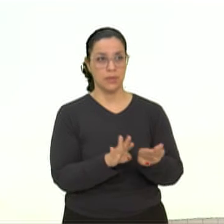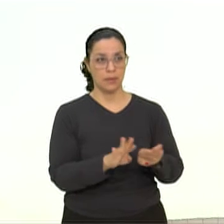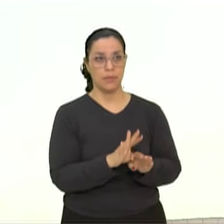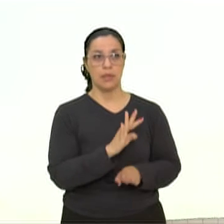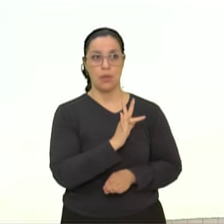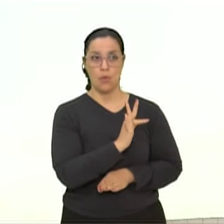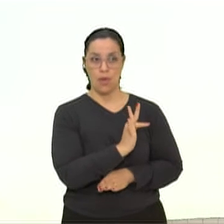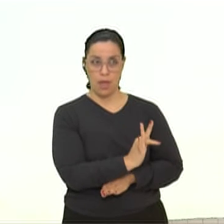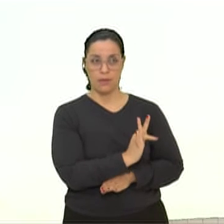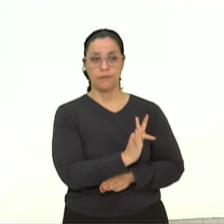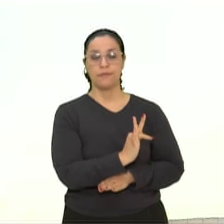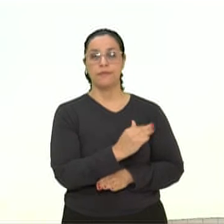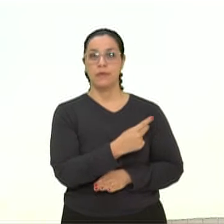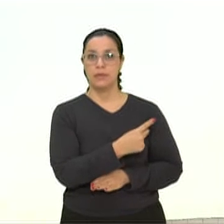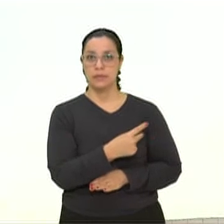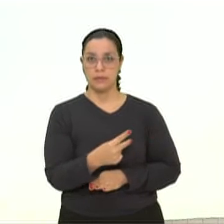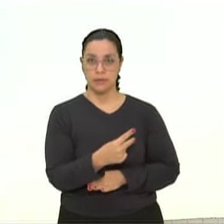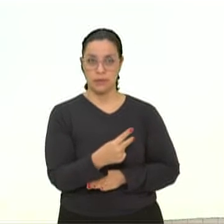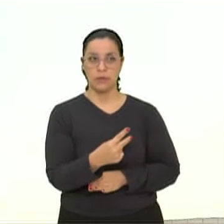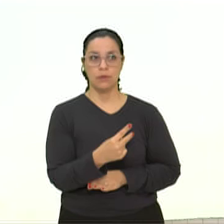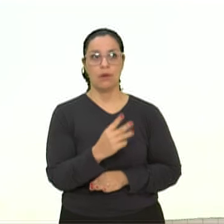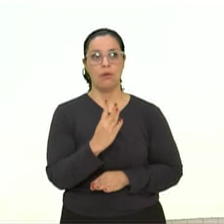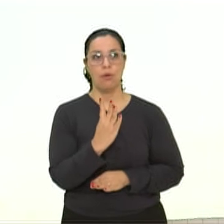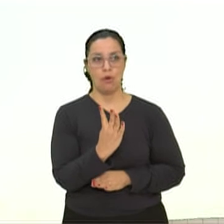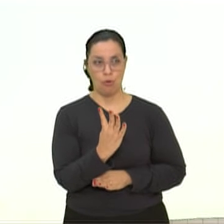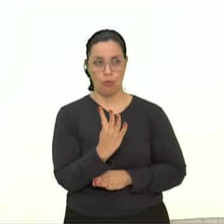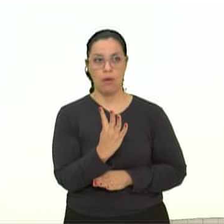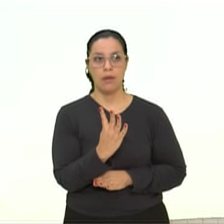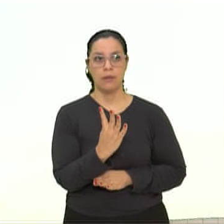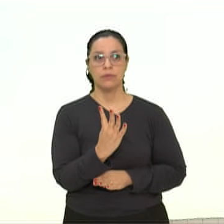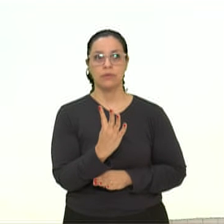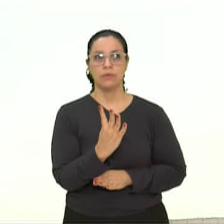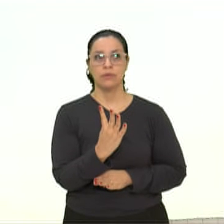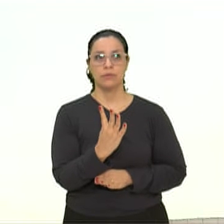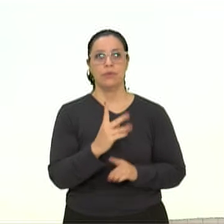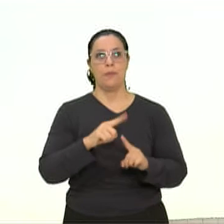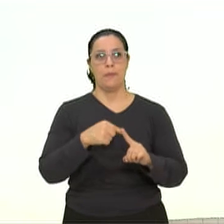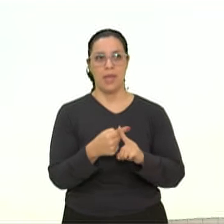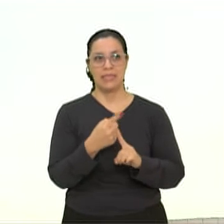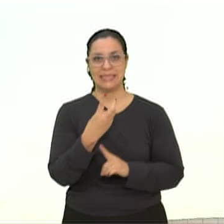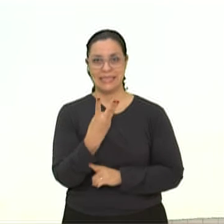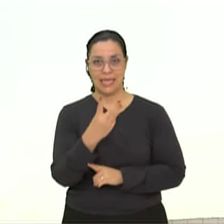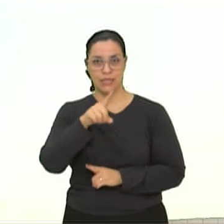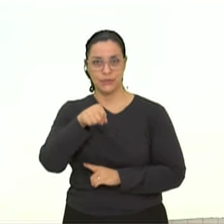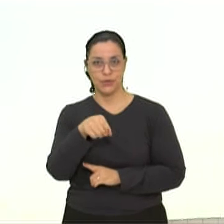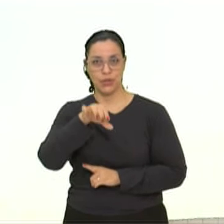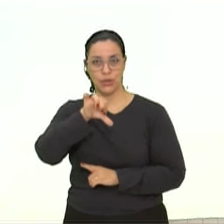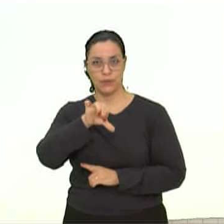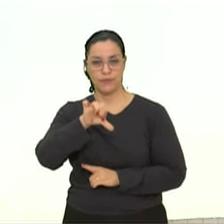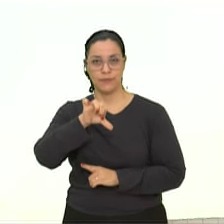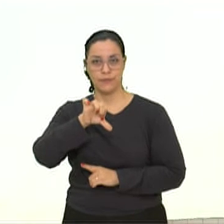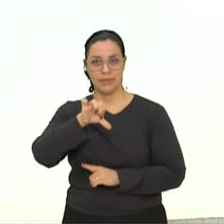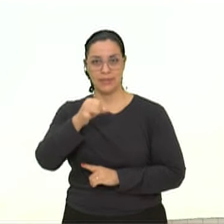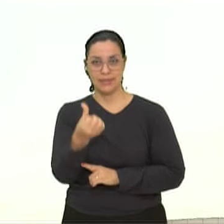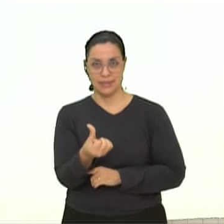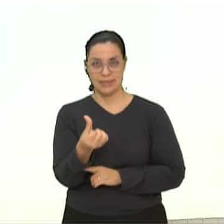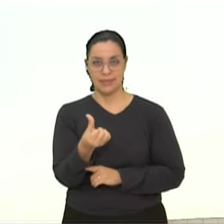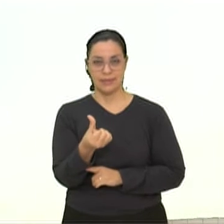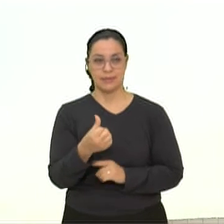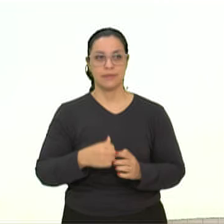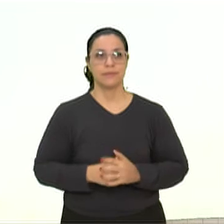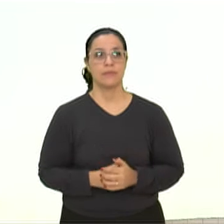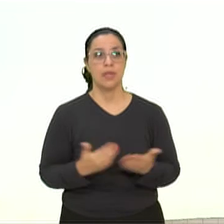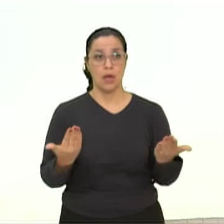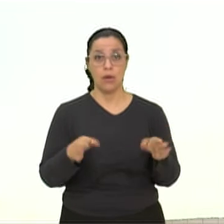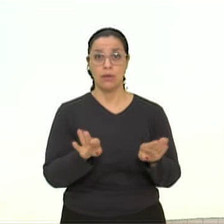por 3,3, ok? Faça a multiplicação primeiro. Essa multiplicação vai dar, então,